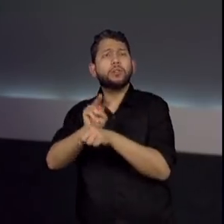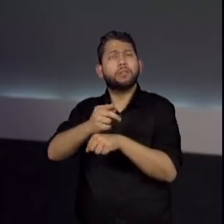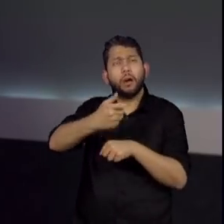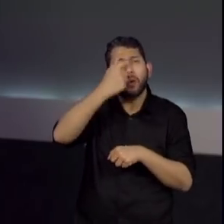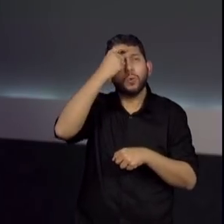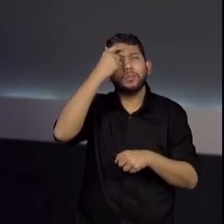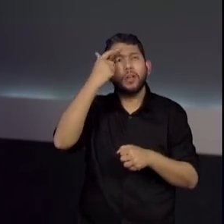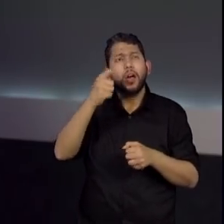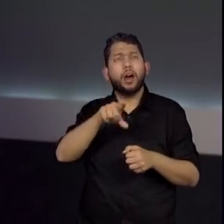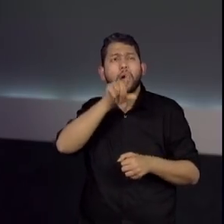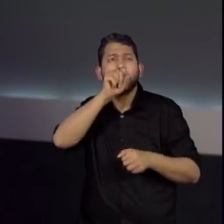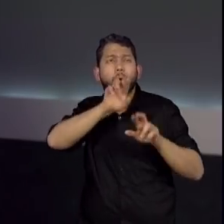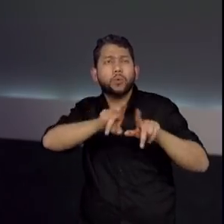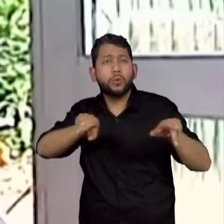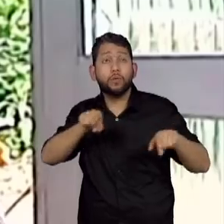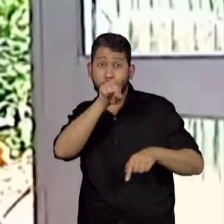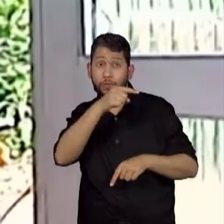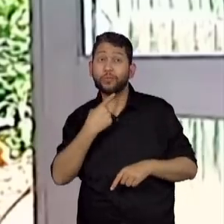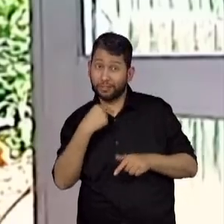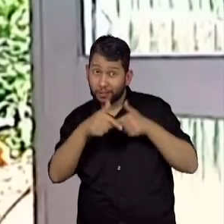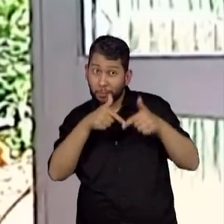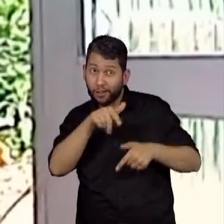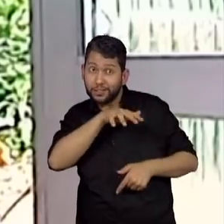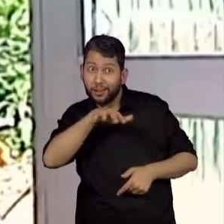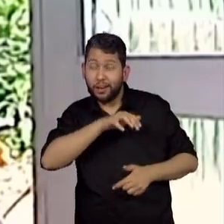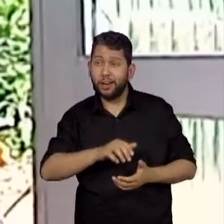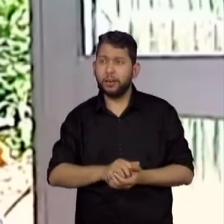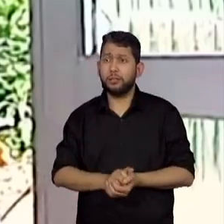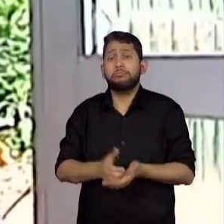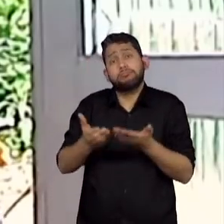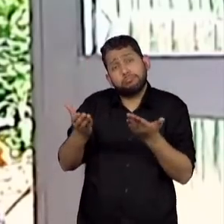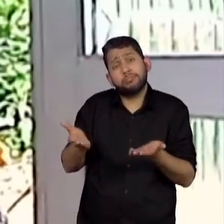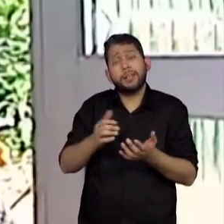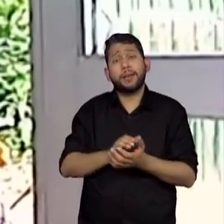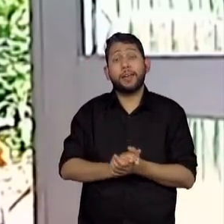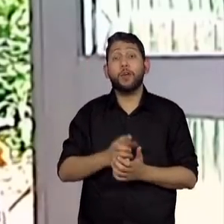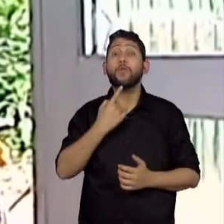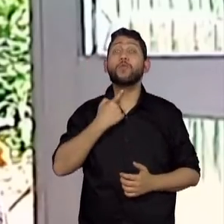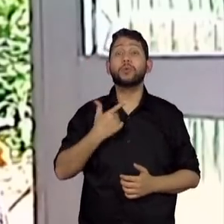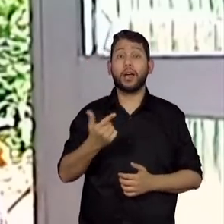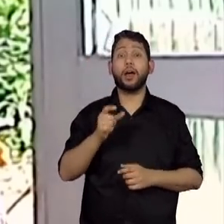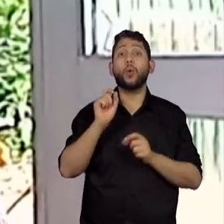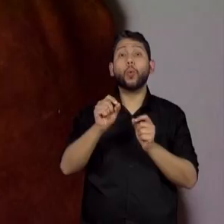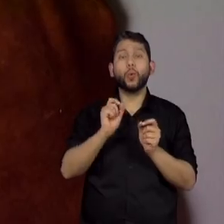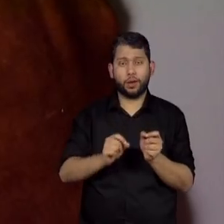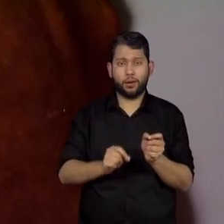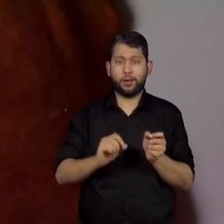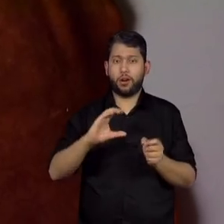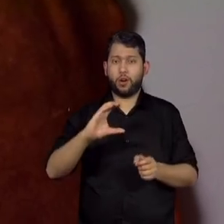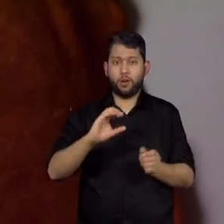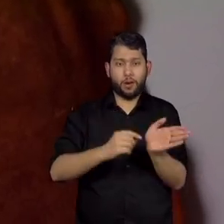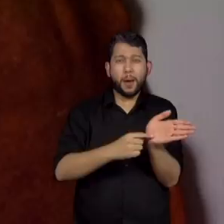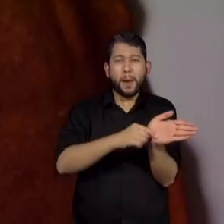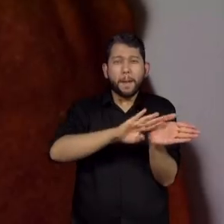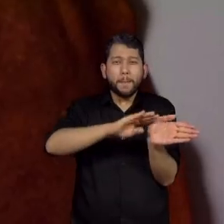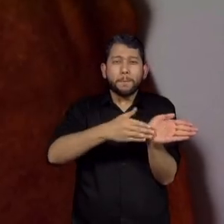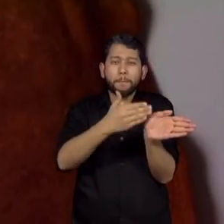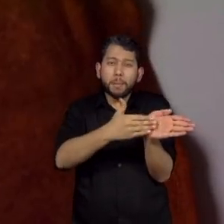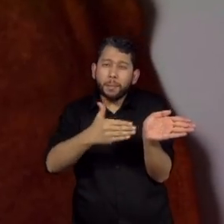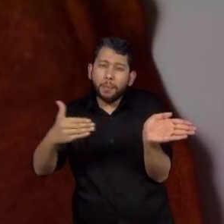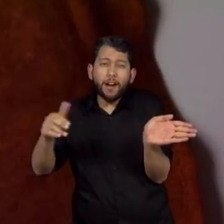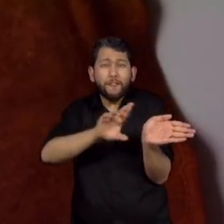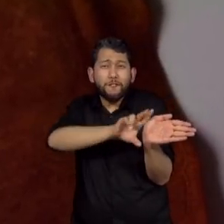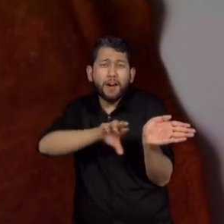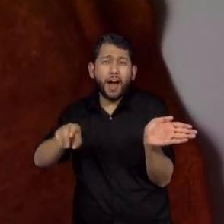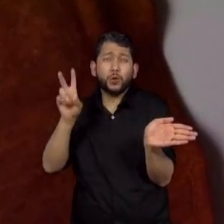quer trabalhar como bióloga? Eu pretendo montar coleções sobre determinadas aves,